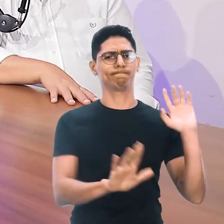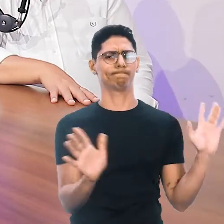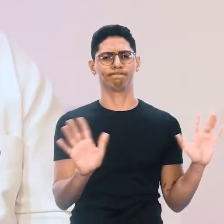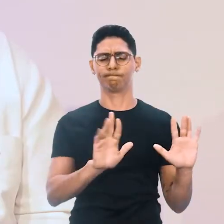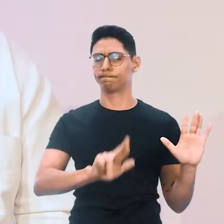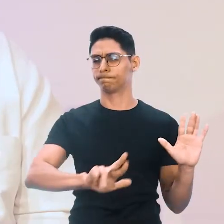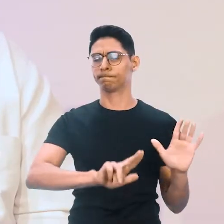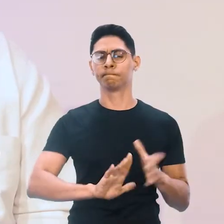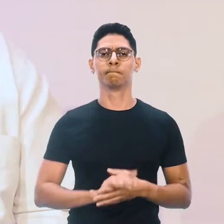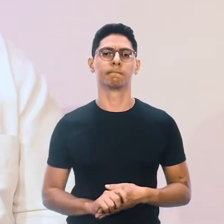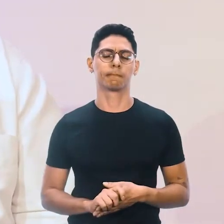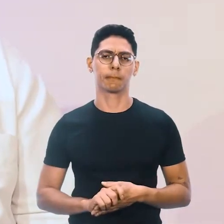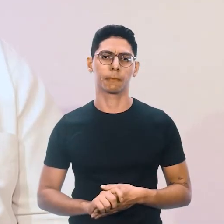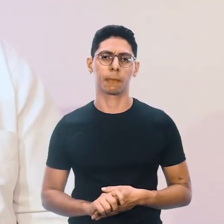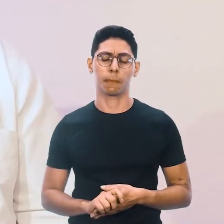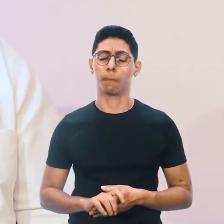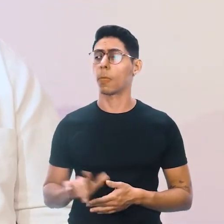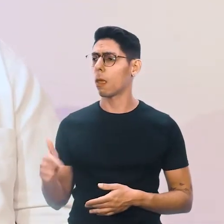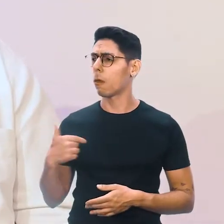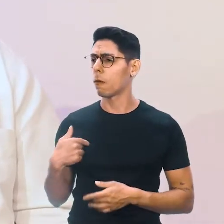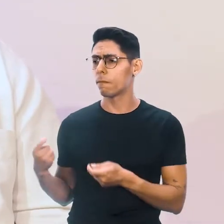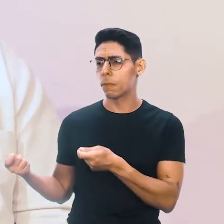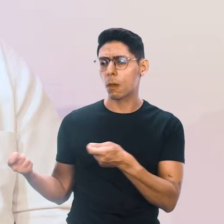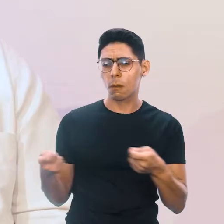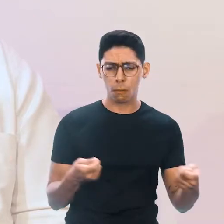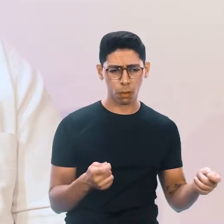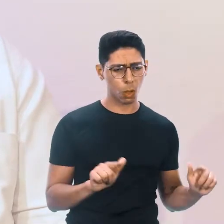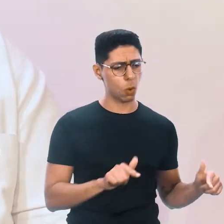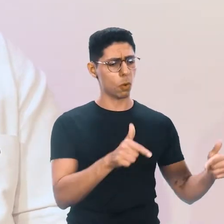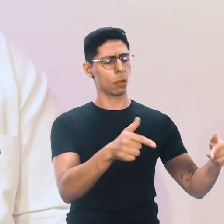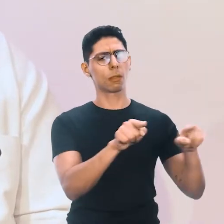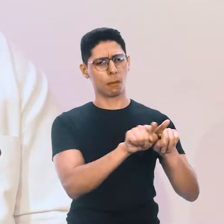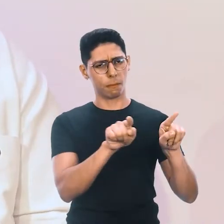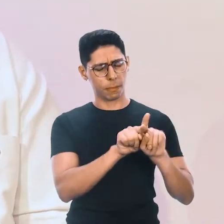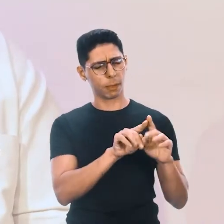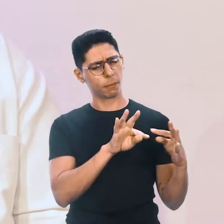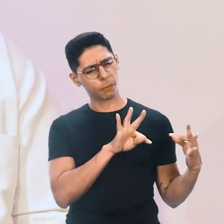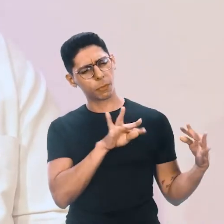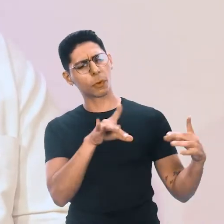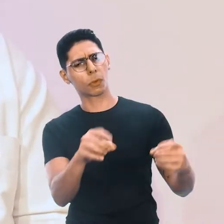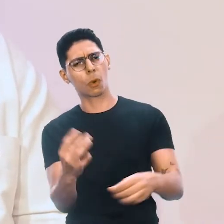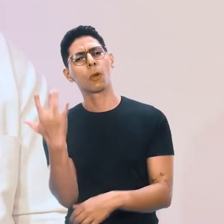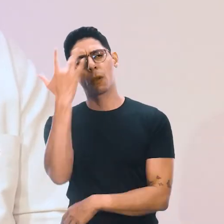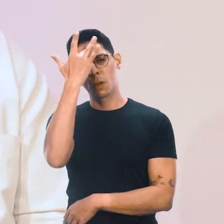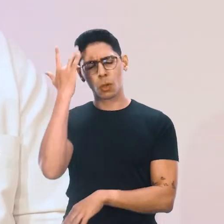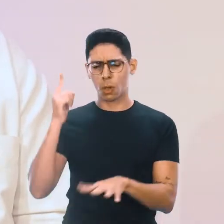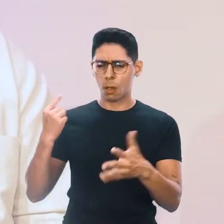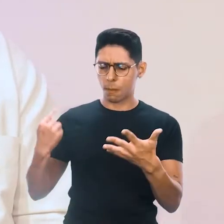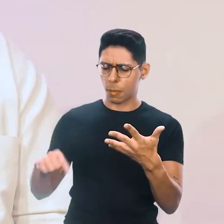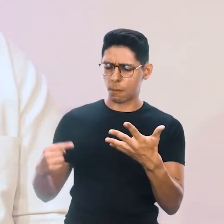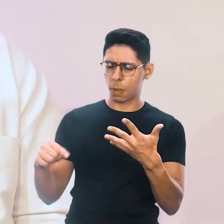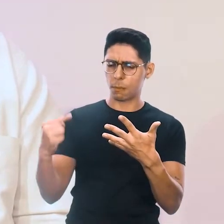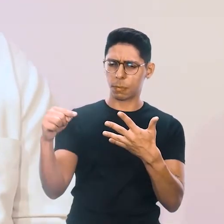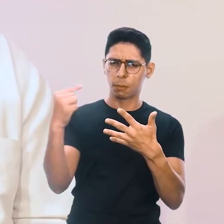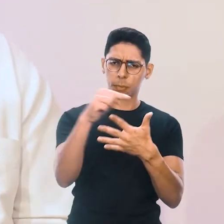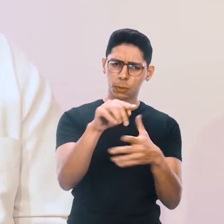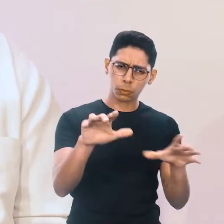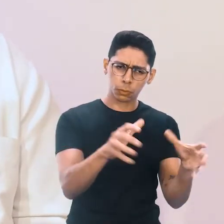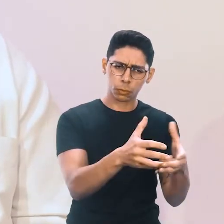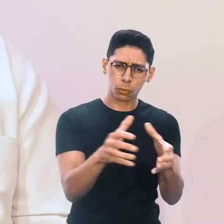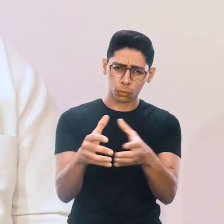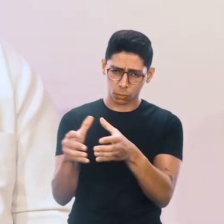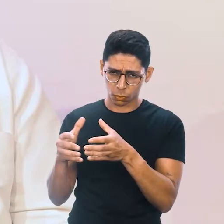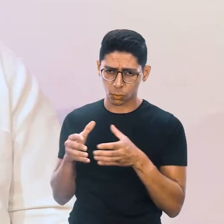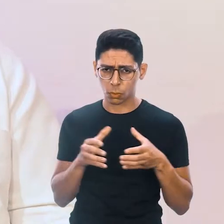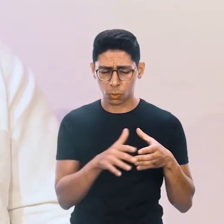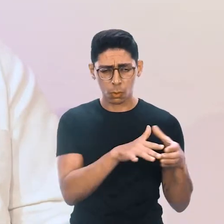por aí. Por onde eu passei também, sempre lutei por todos. Sempre lutei por todas as categorias, das